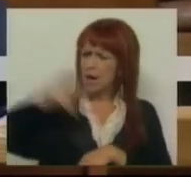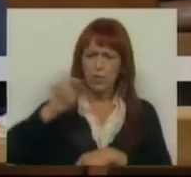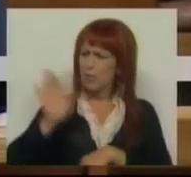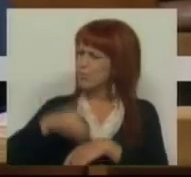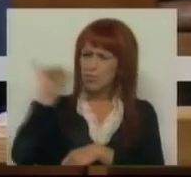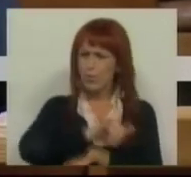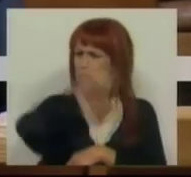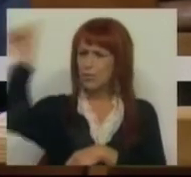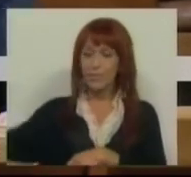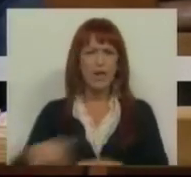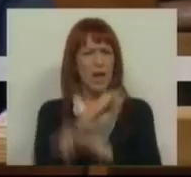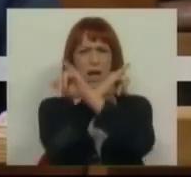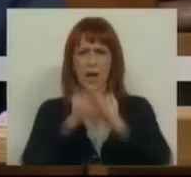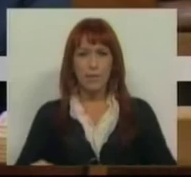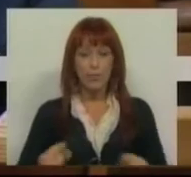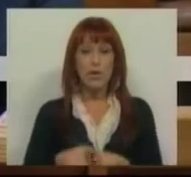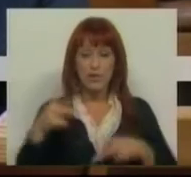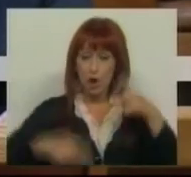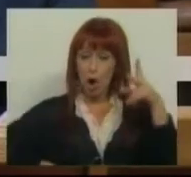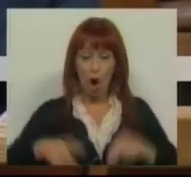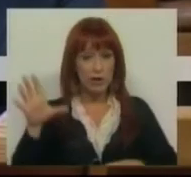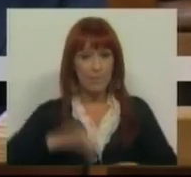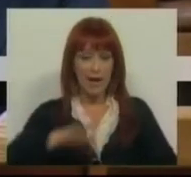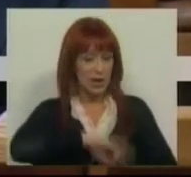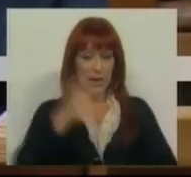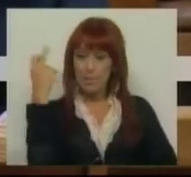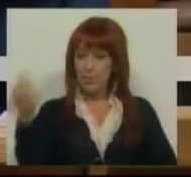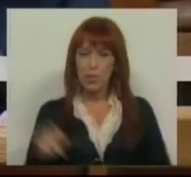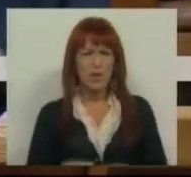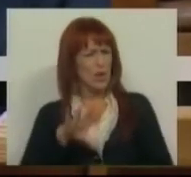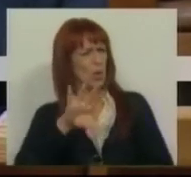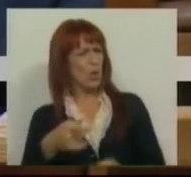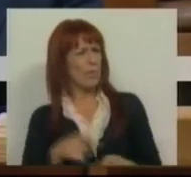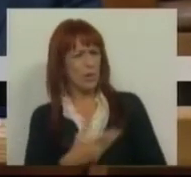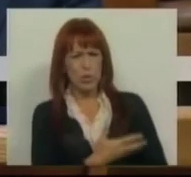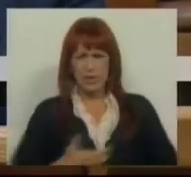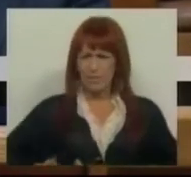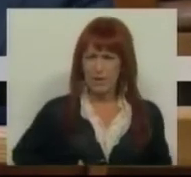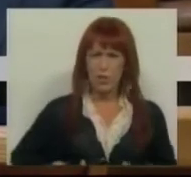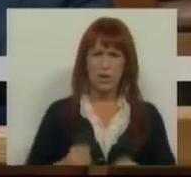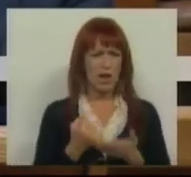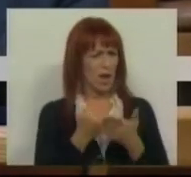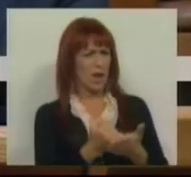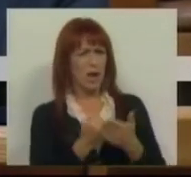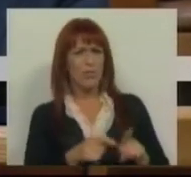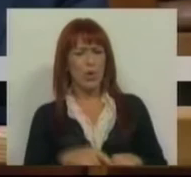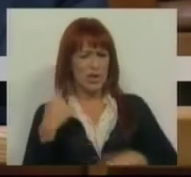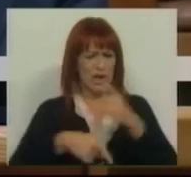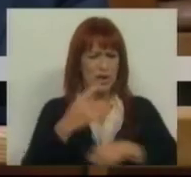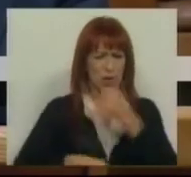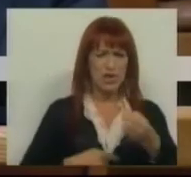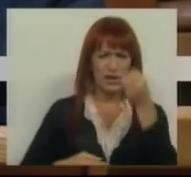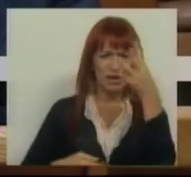país. Impossível é cortar mais nas pensões que no país do desemprego sustentam